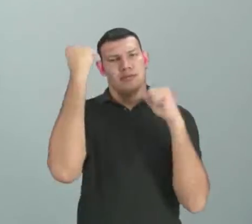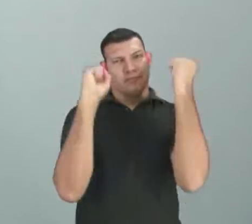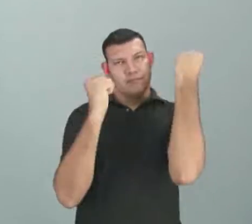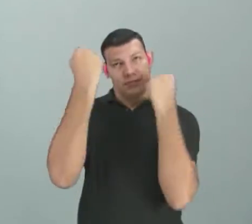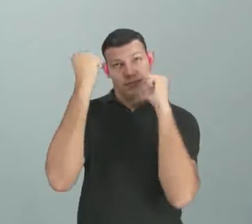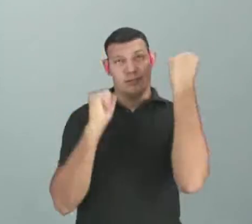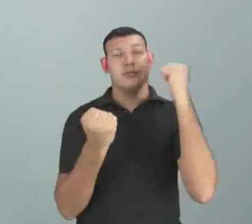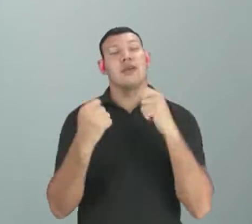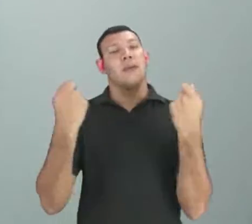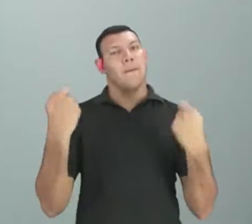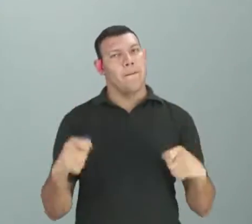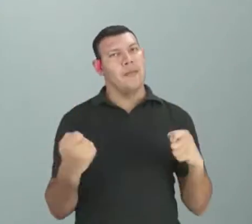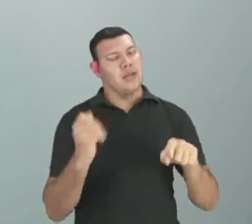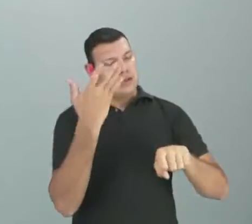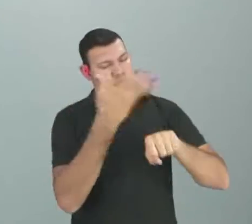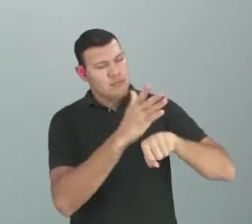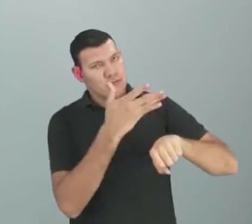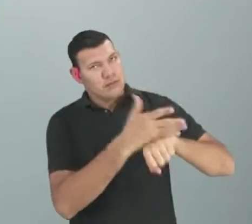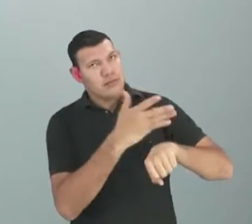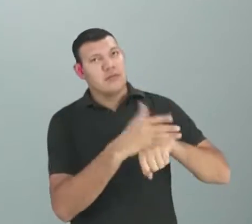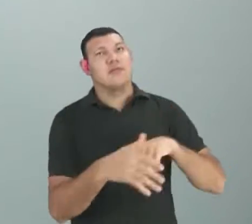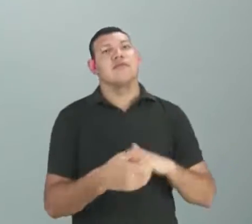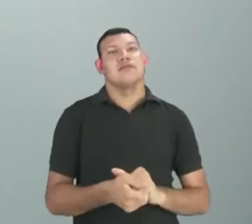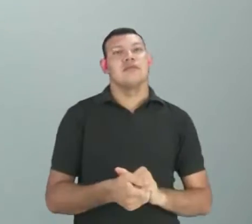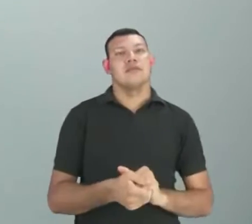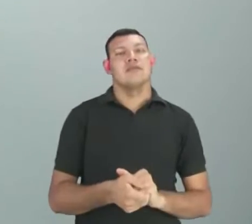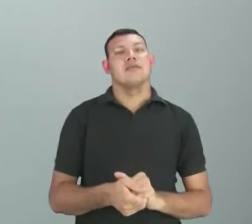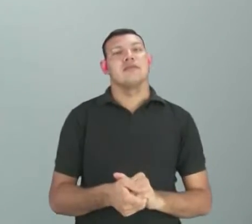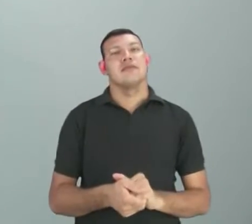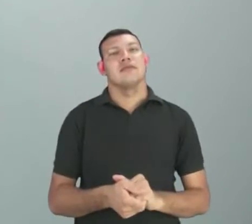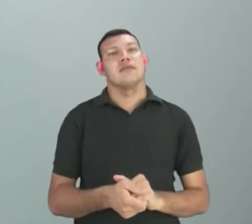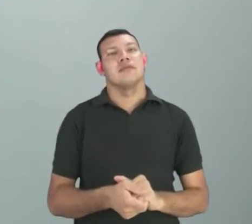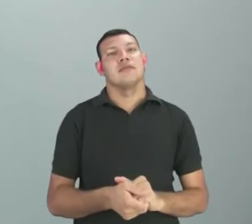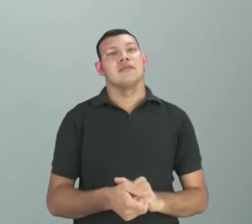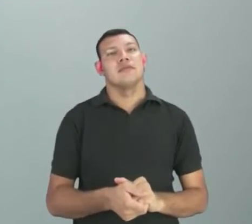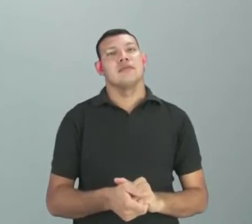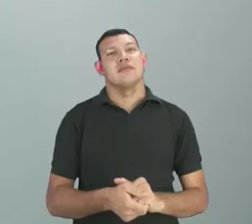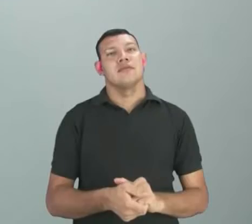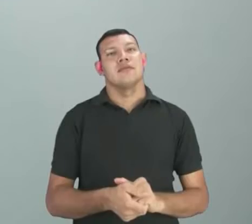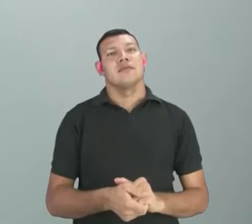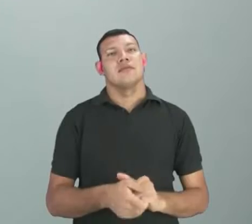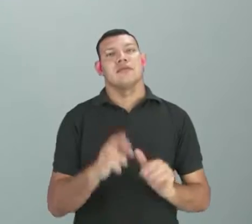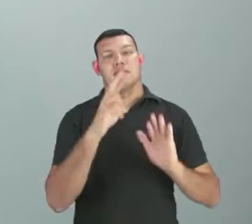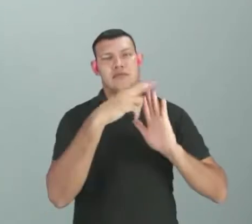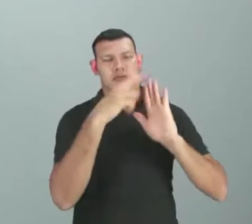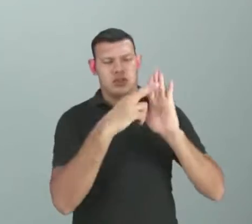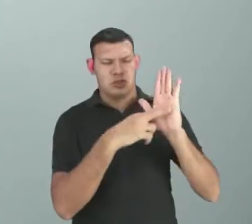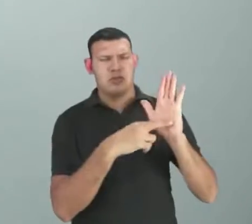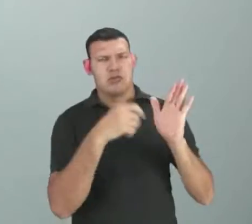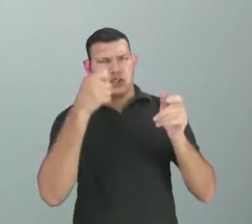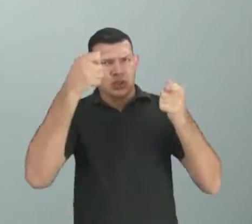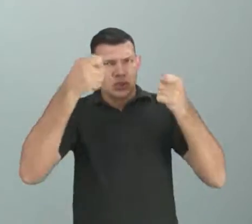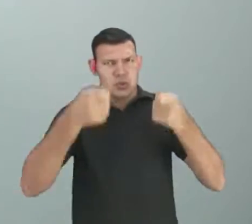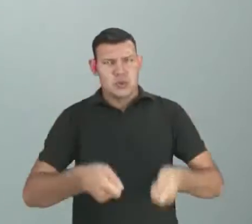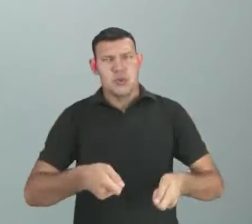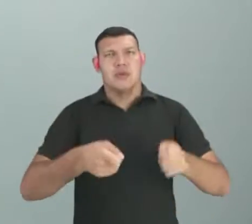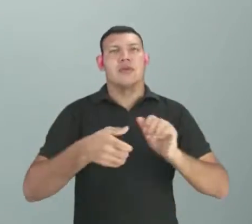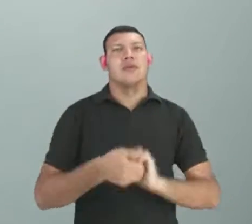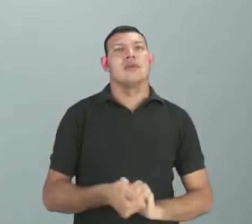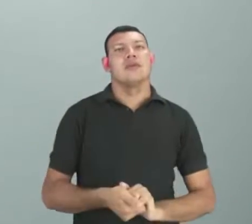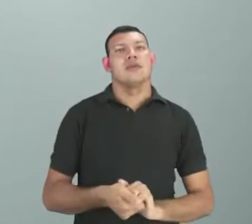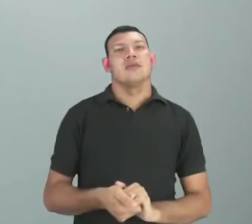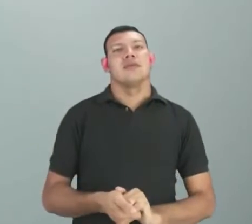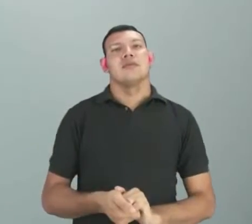ela precisa de um treinamento, de uma disciplina para ela poder desenvolver as suas capacidades físicas, né?